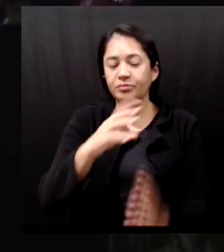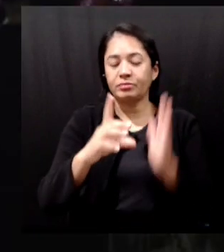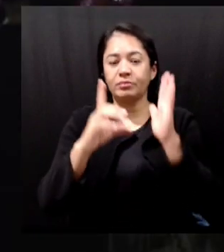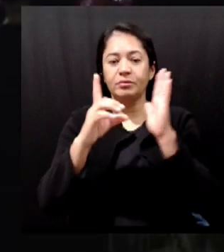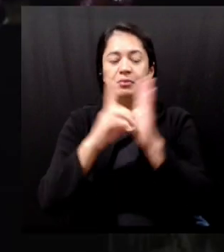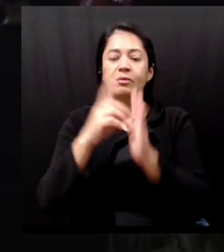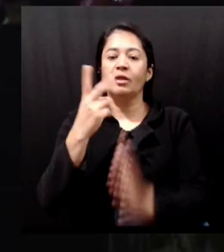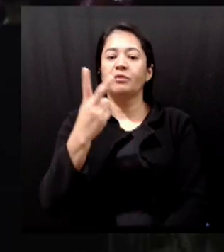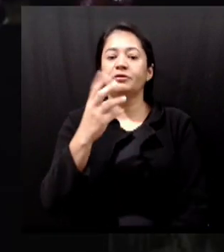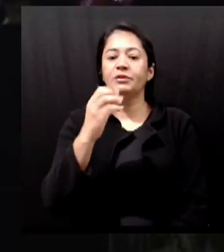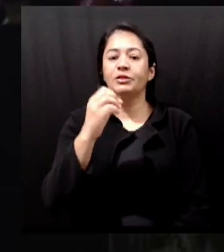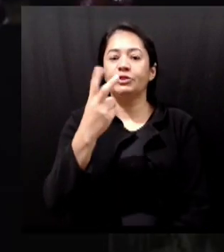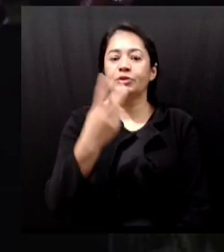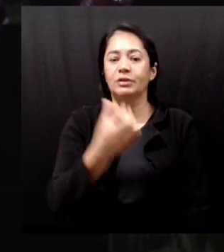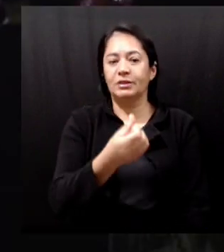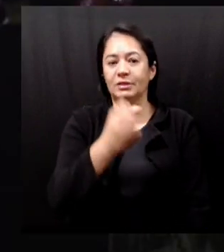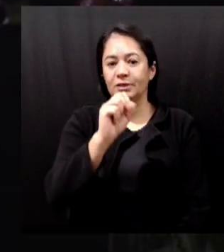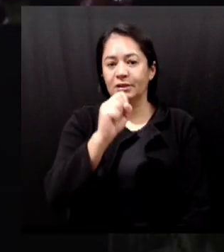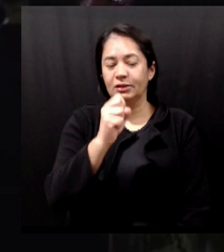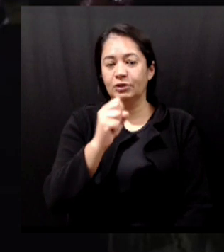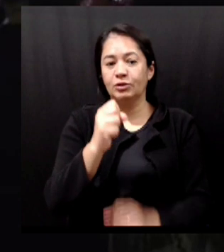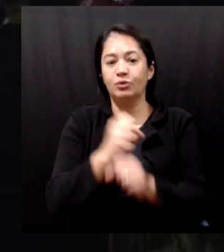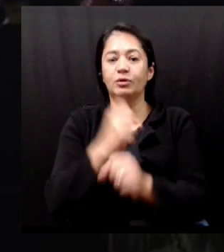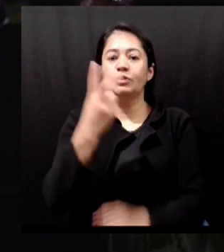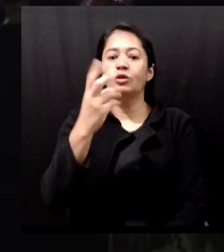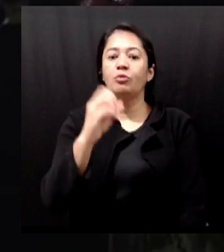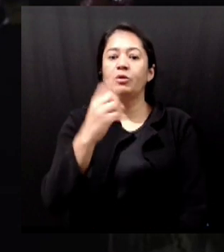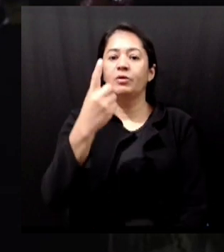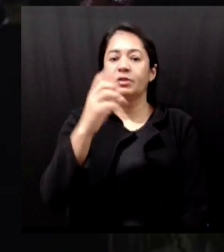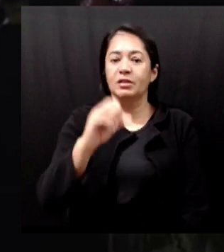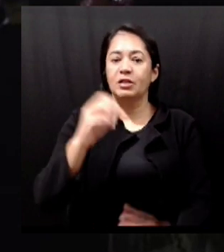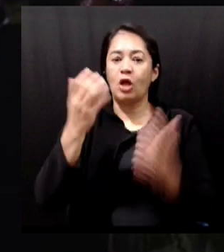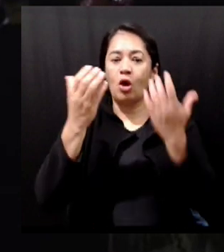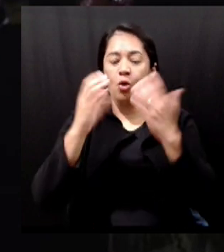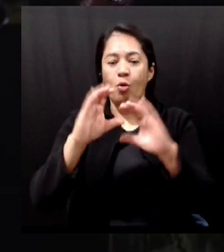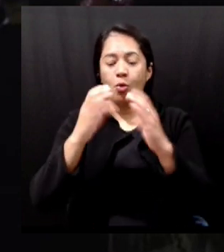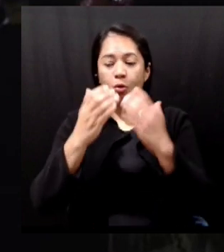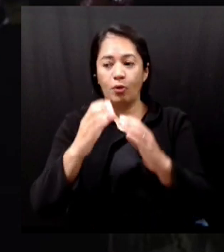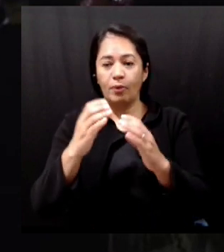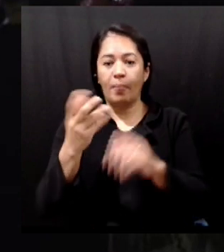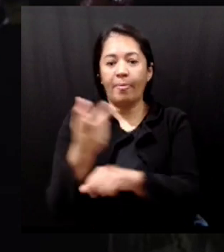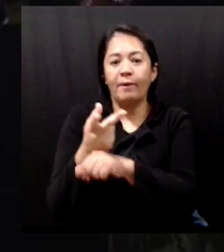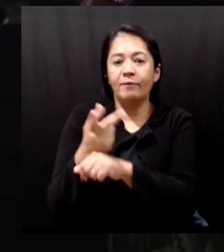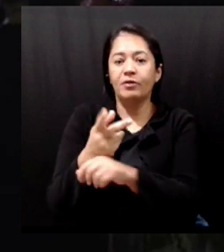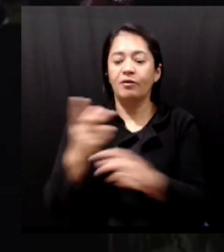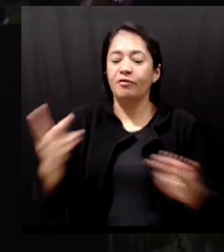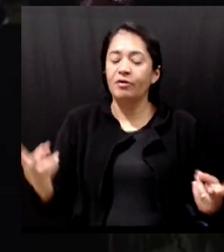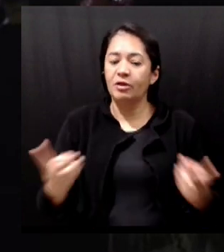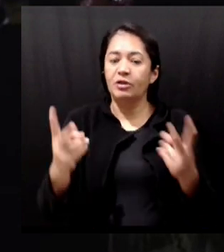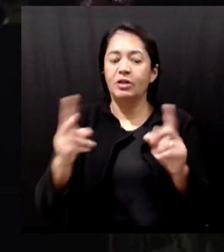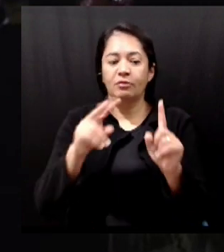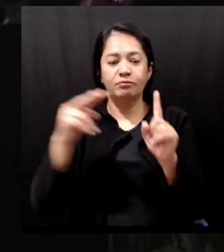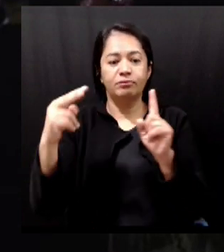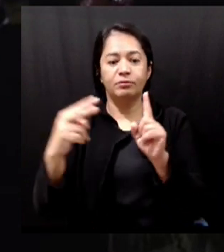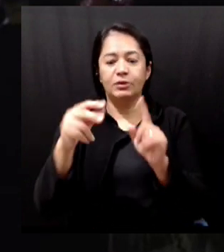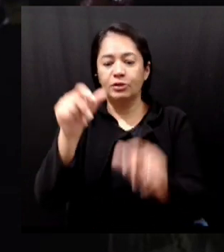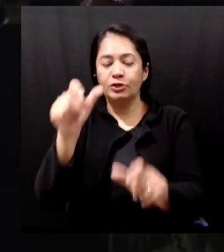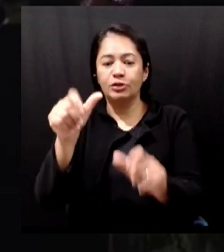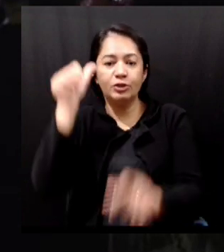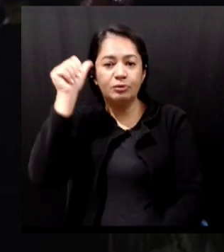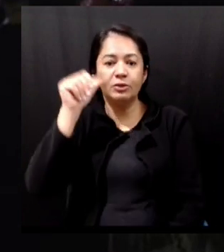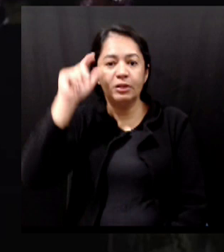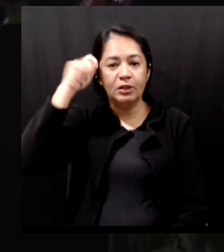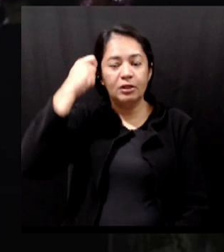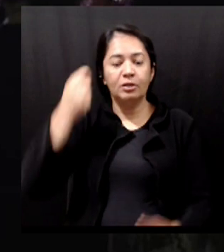20.268 de 2019, o concurso busca valorizar e dar visibilidade à atuação de mulheres negras que contribuem para o fortalecimento